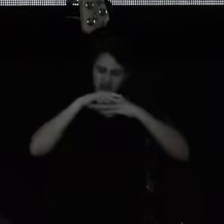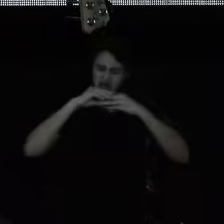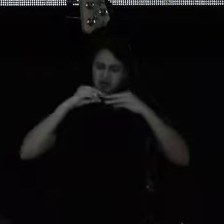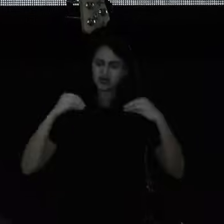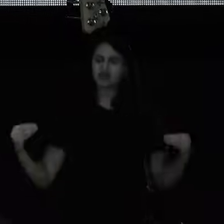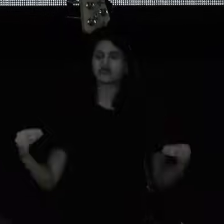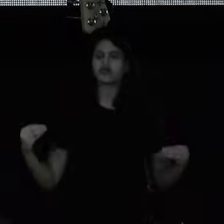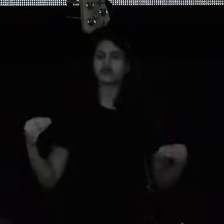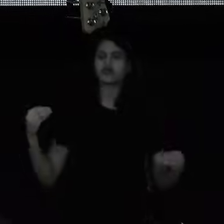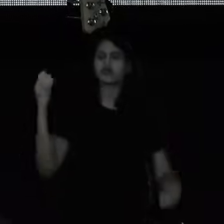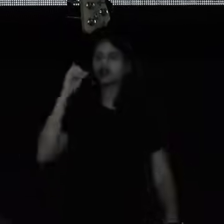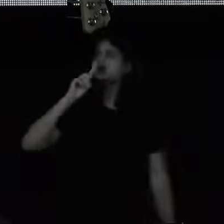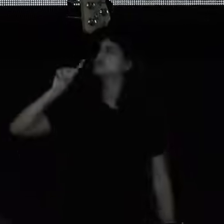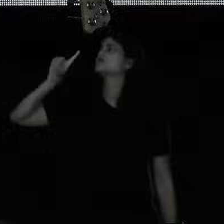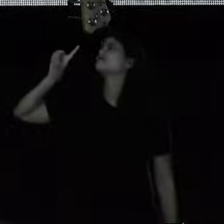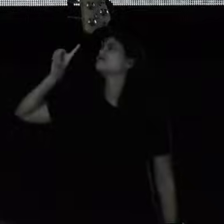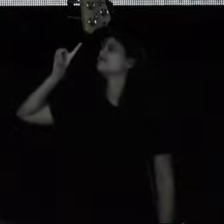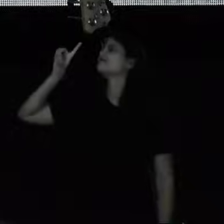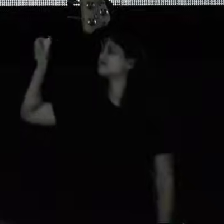realizou na cruz do Calvário.